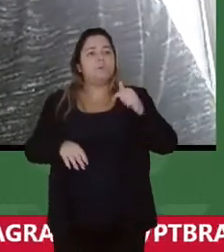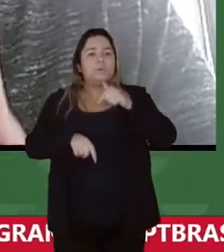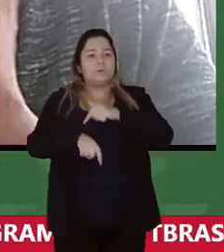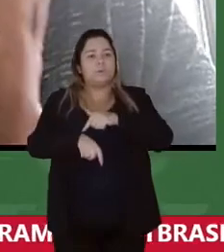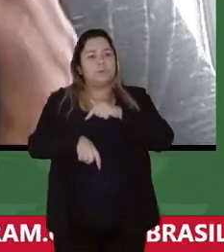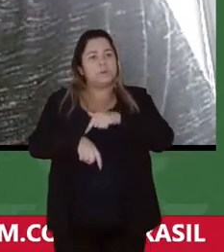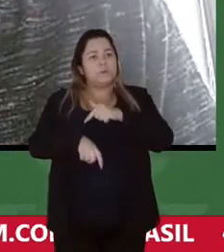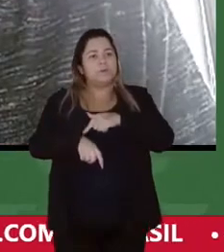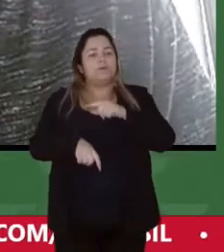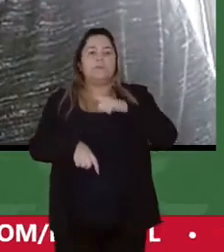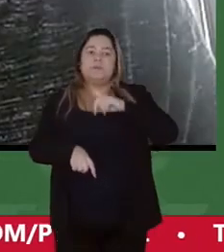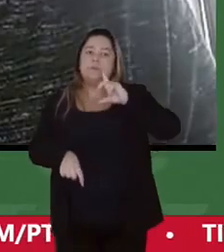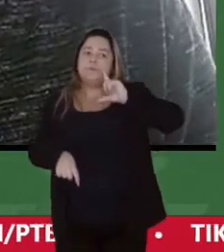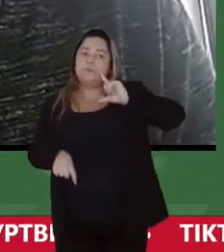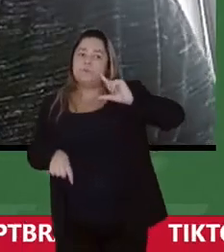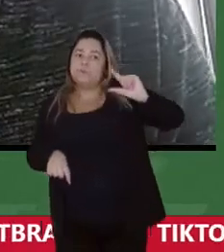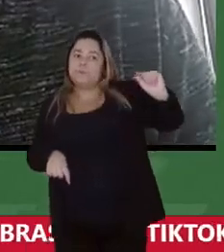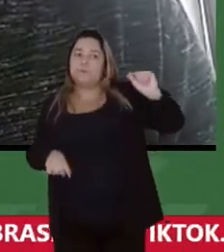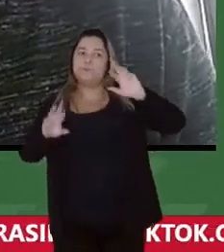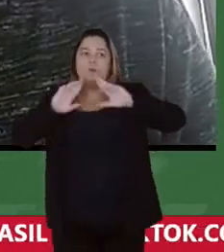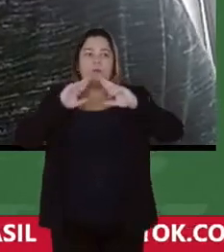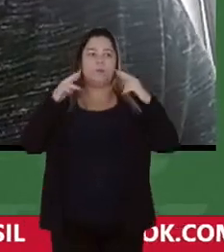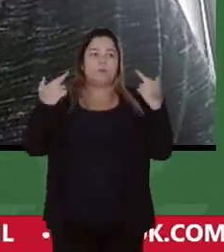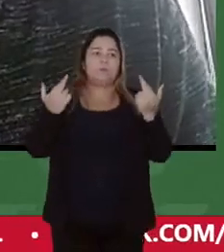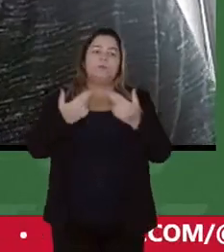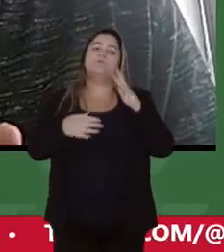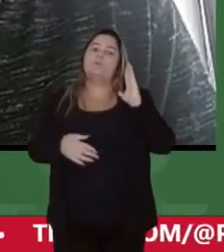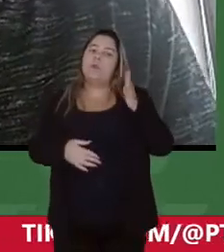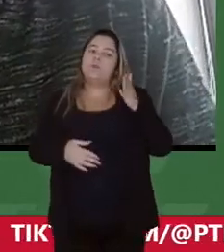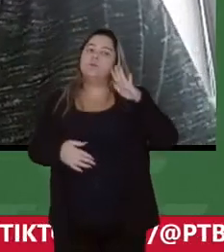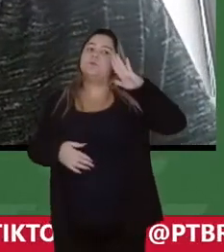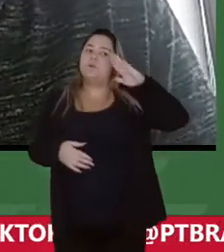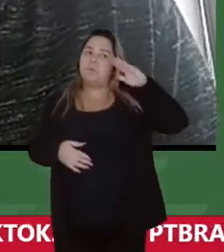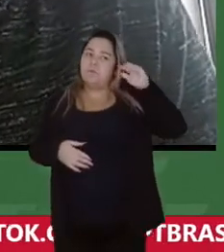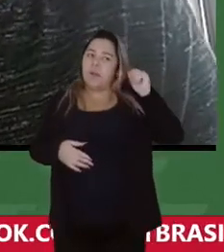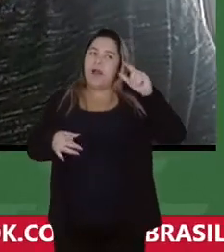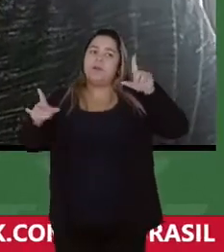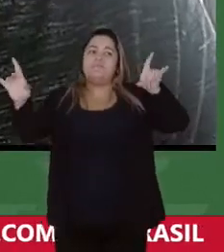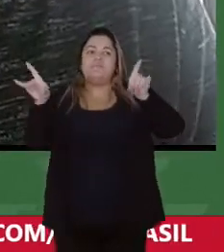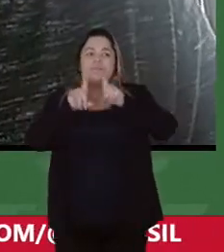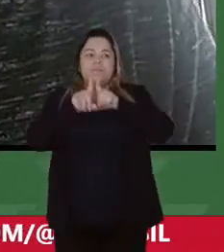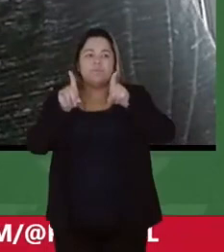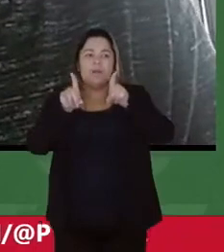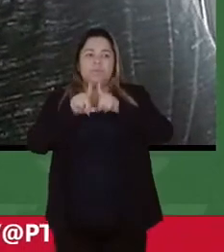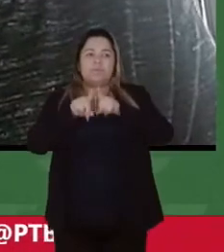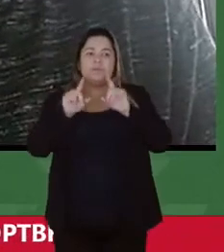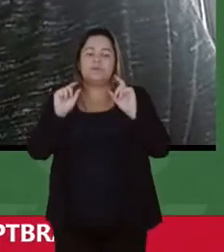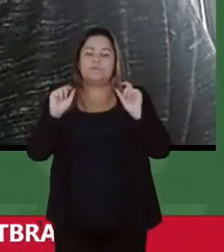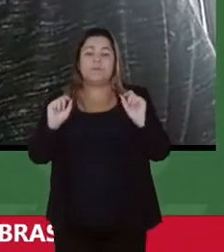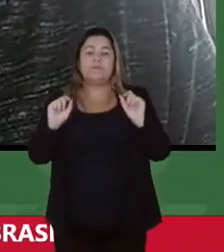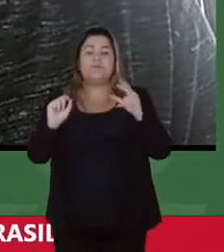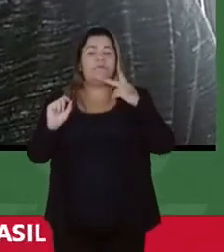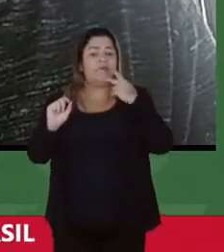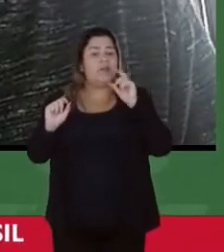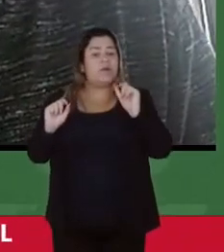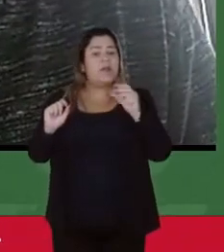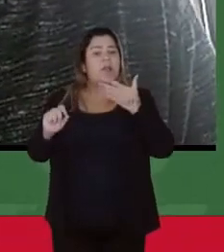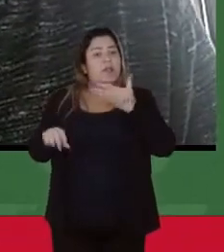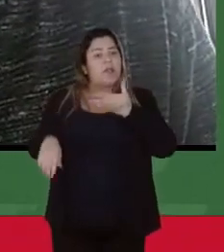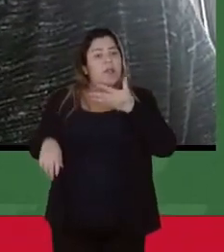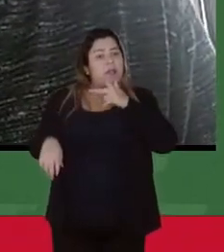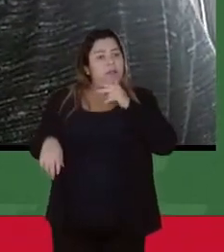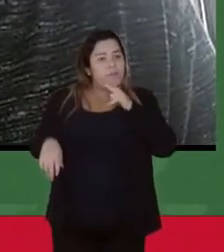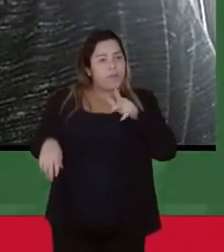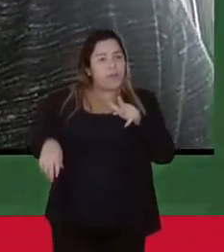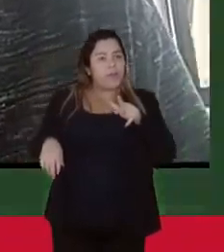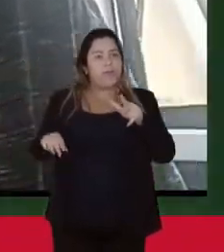tenho que vazar daqui a pouco para uma reunião que já fui convocado. Então, eu vou fazer com menos tempo. Regis, deixa eu te falar uma coisa, irmão.